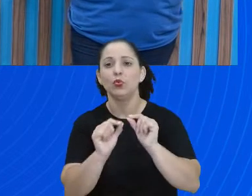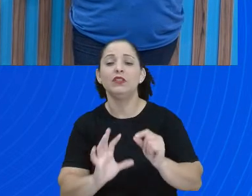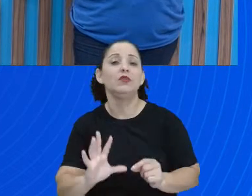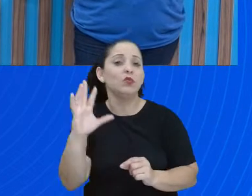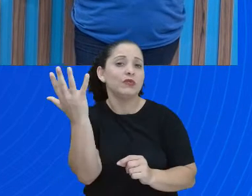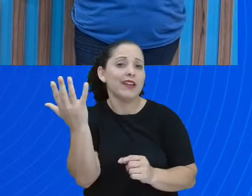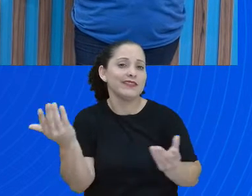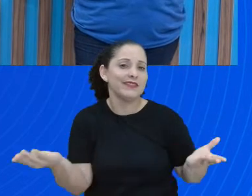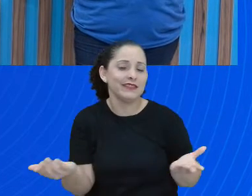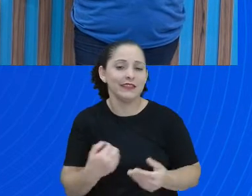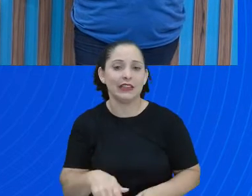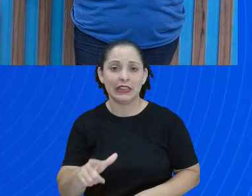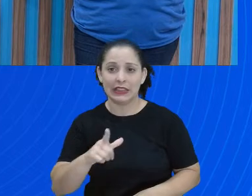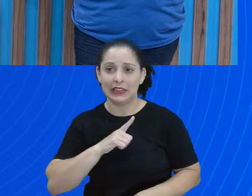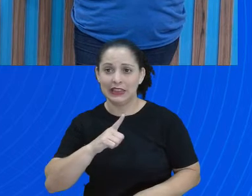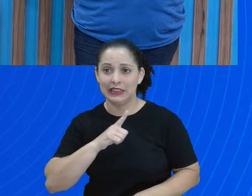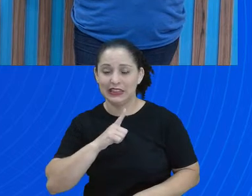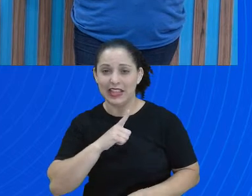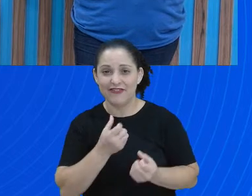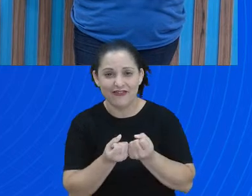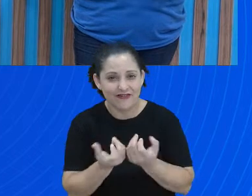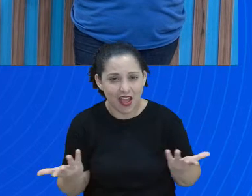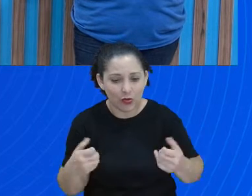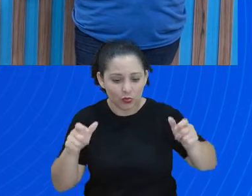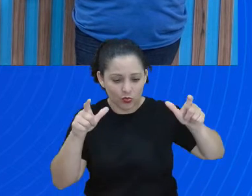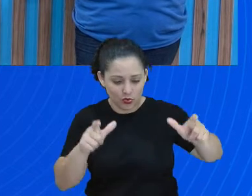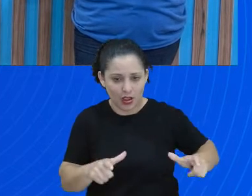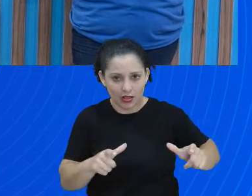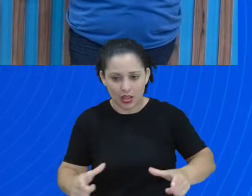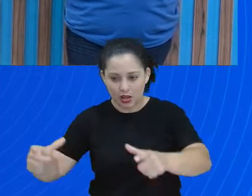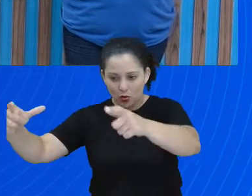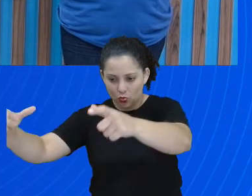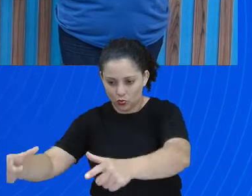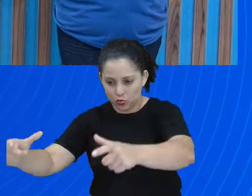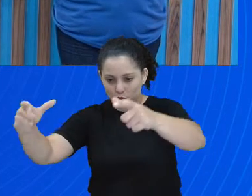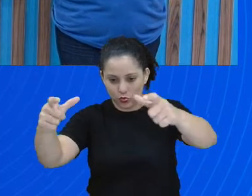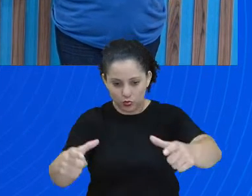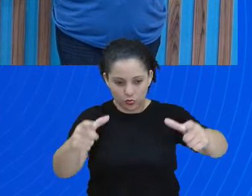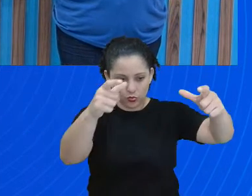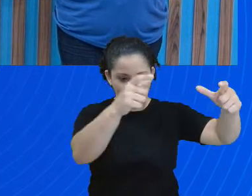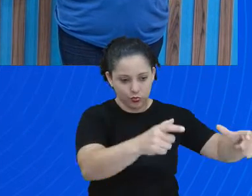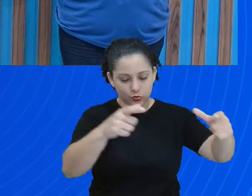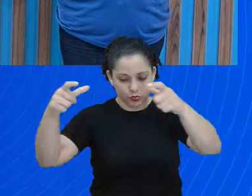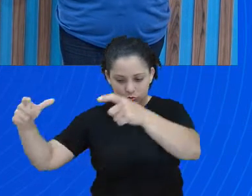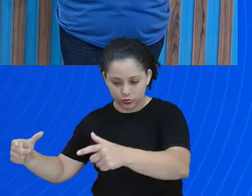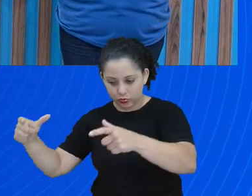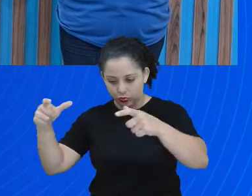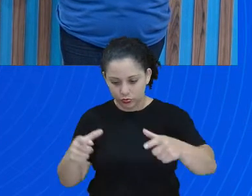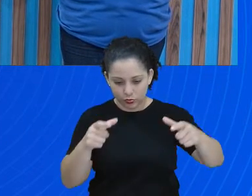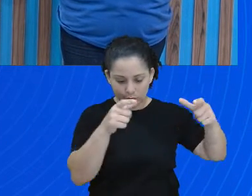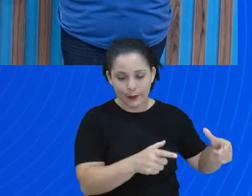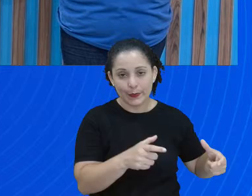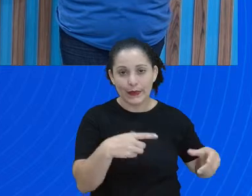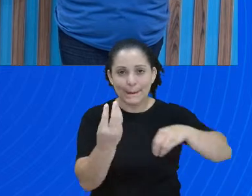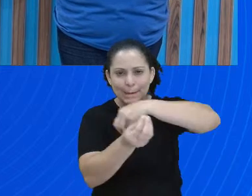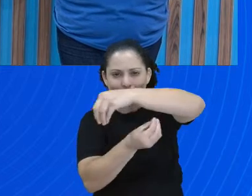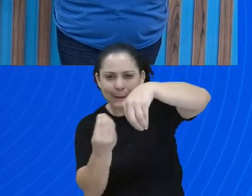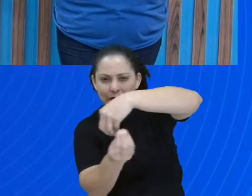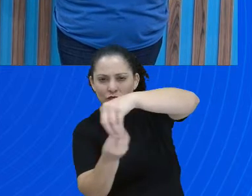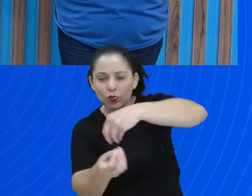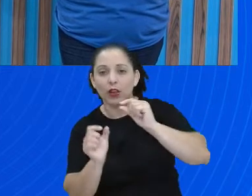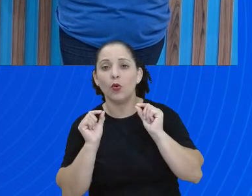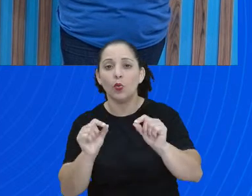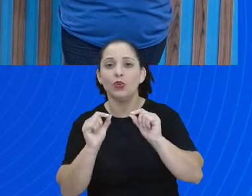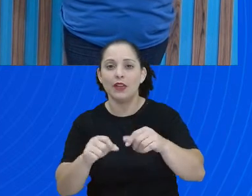acontece. A maioria das estações colocam essa substância aí, nesse sulfato